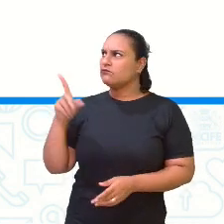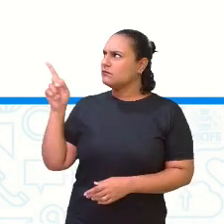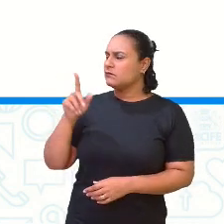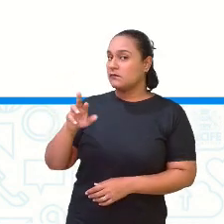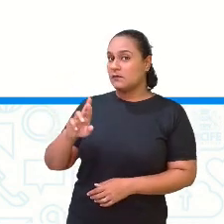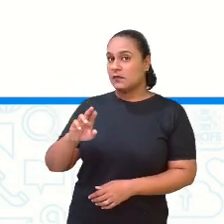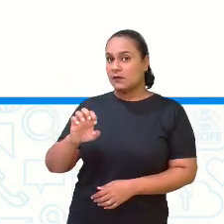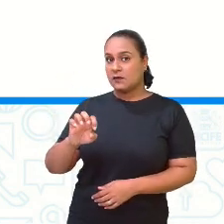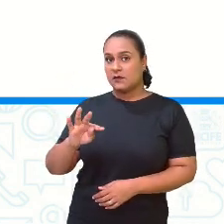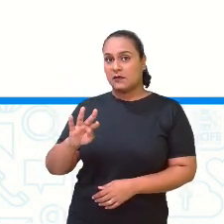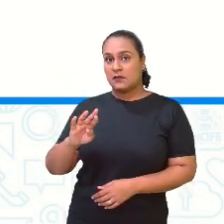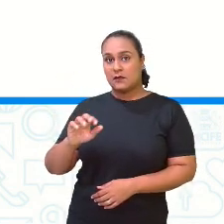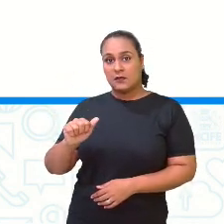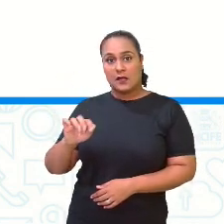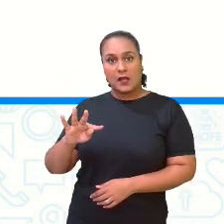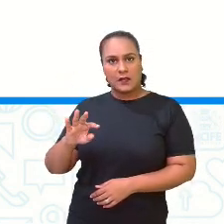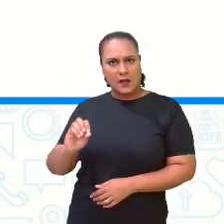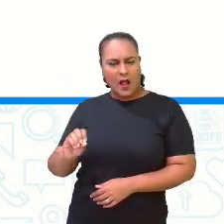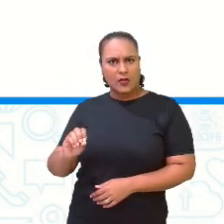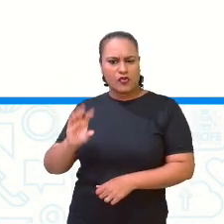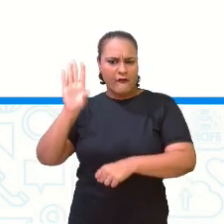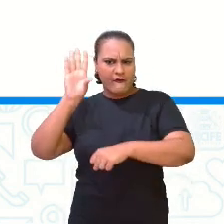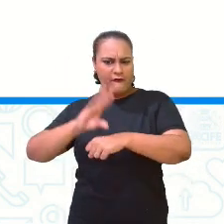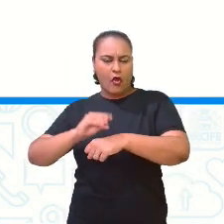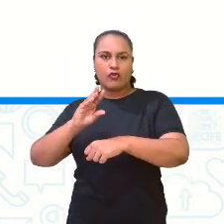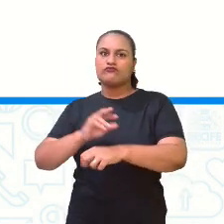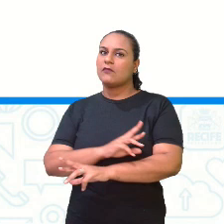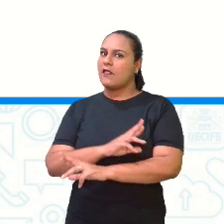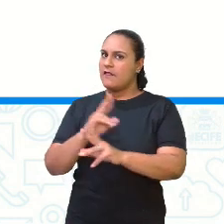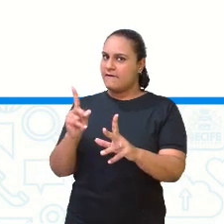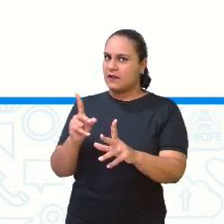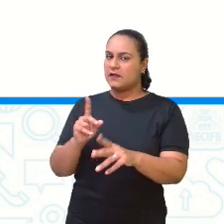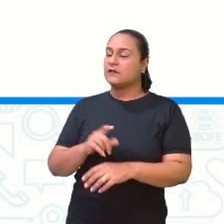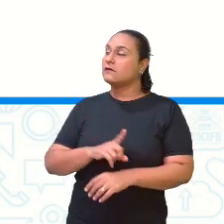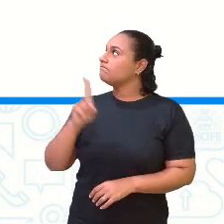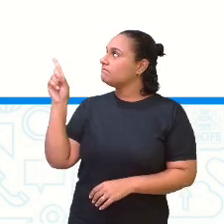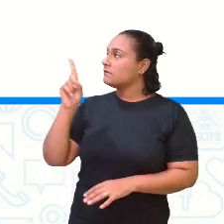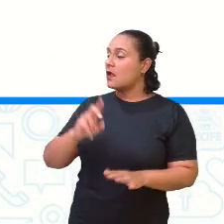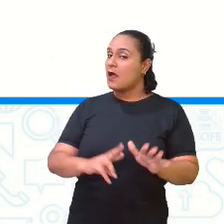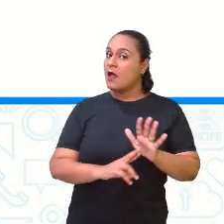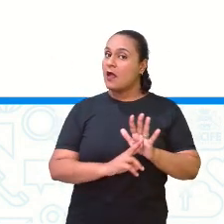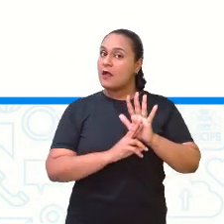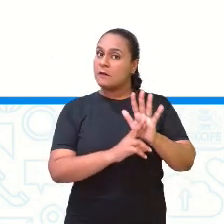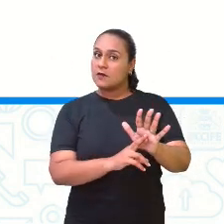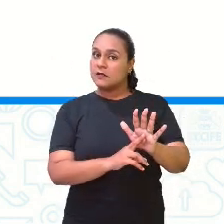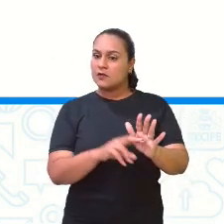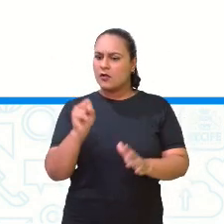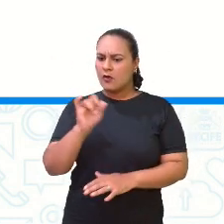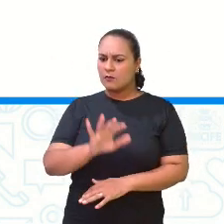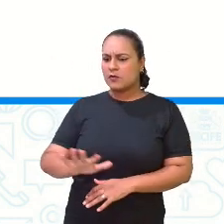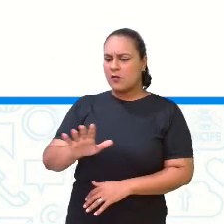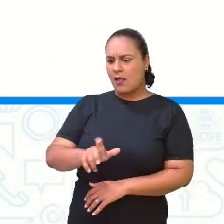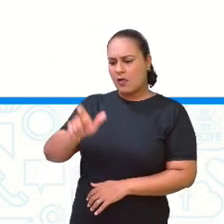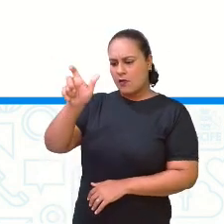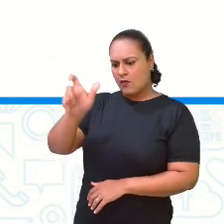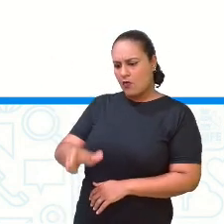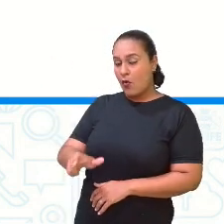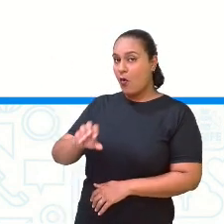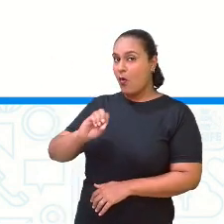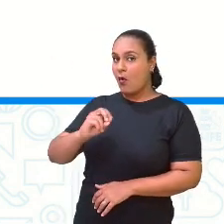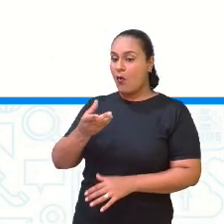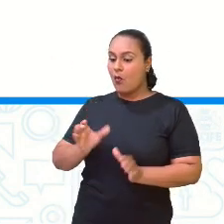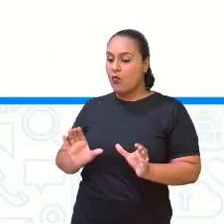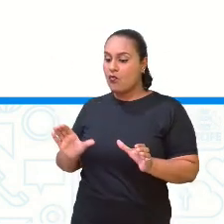ver essa diferença agora. Retrato é uma representação de uma figura individual ou de um